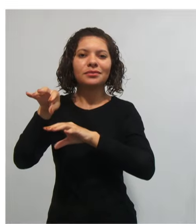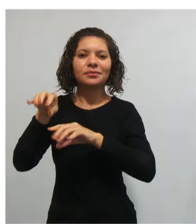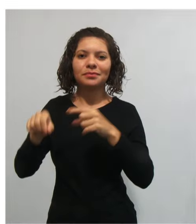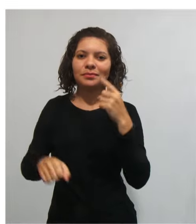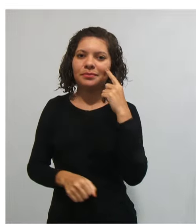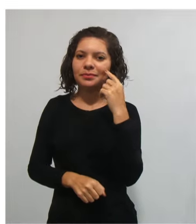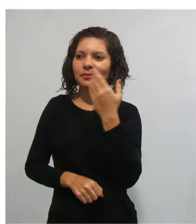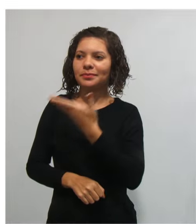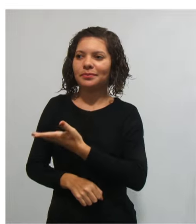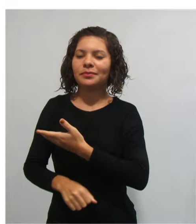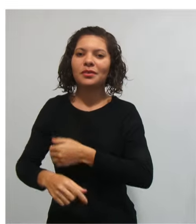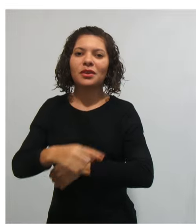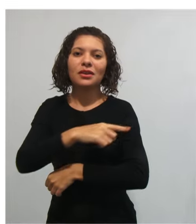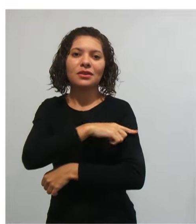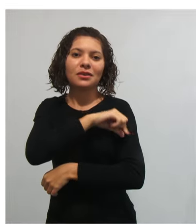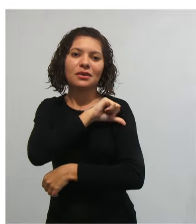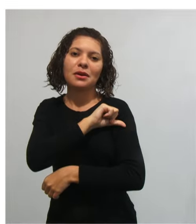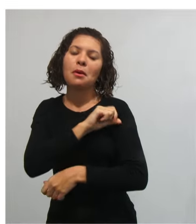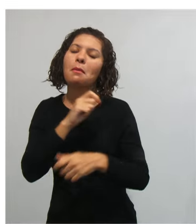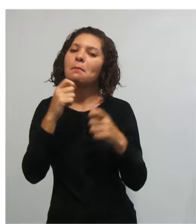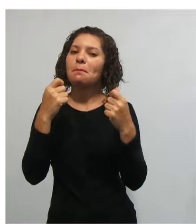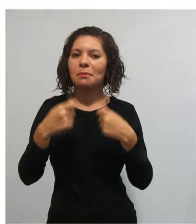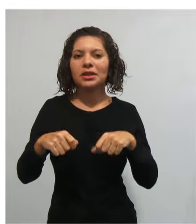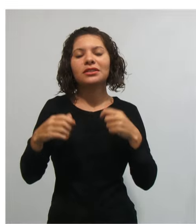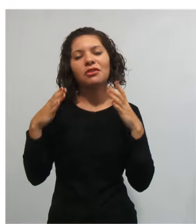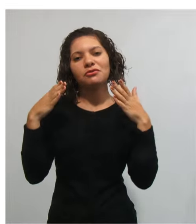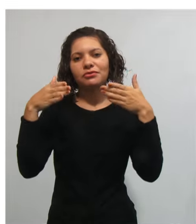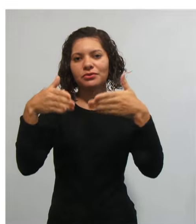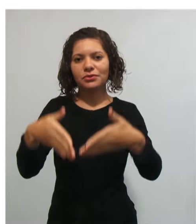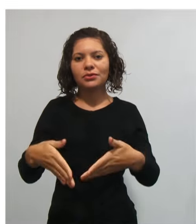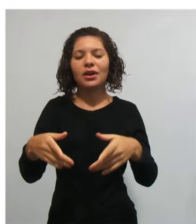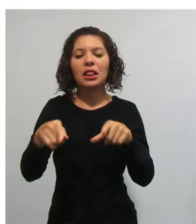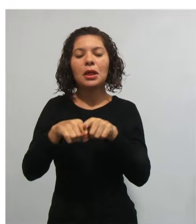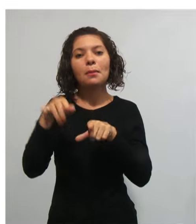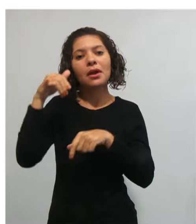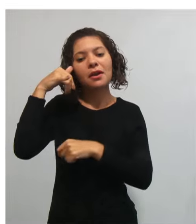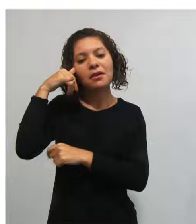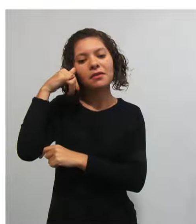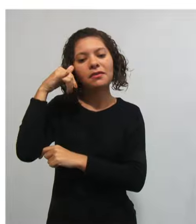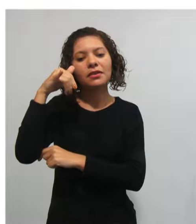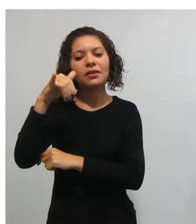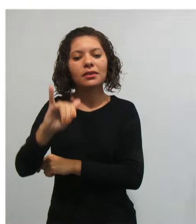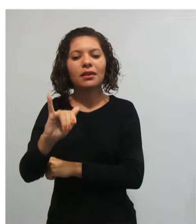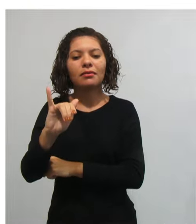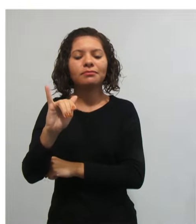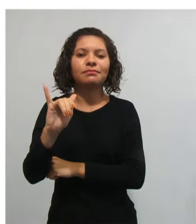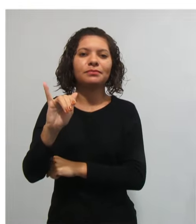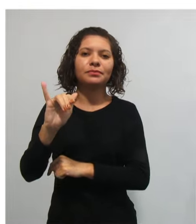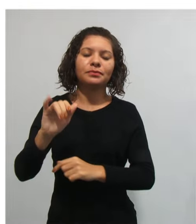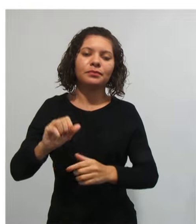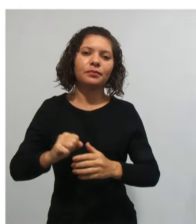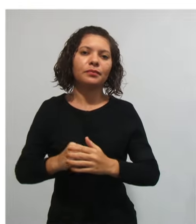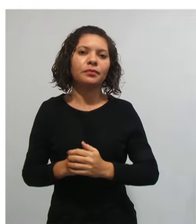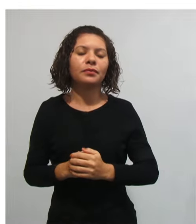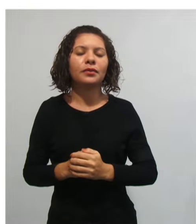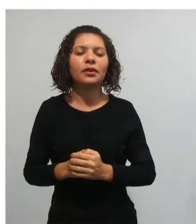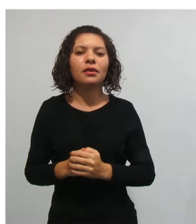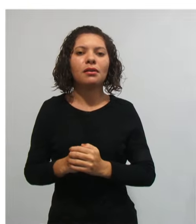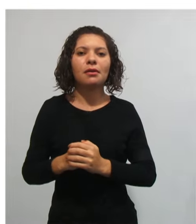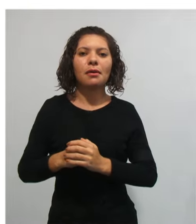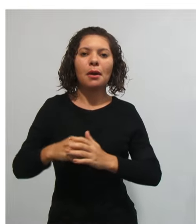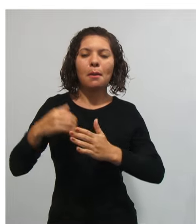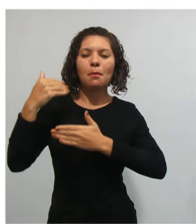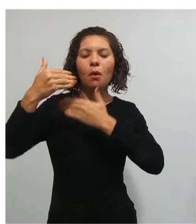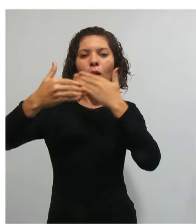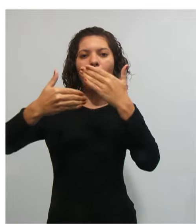Na alfabetização aqui na na ensino fundamental é preciso focar na alfabetização e e evitar a ruptura de